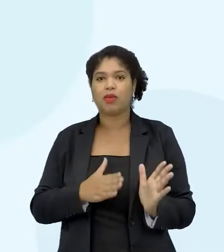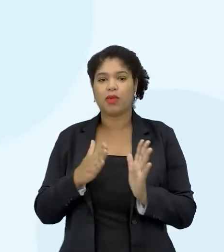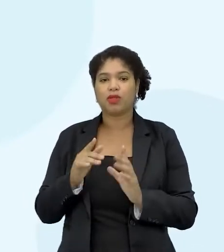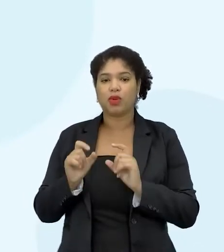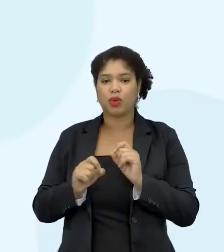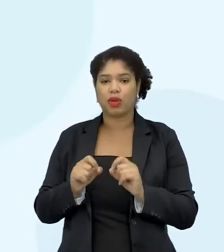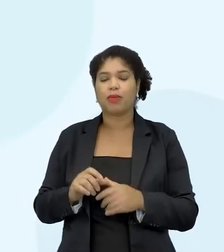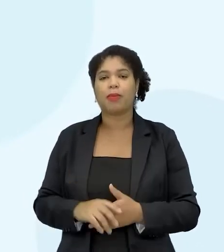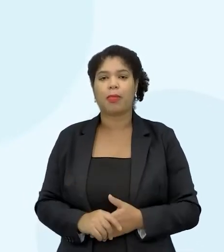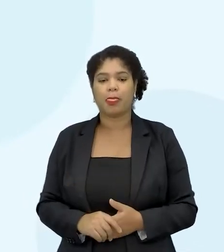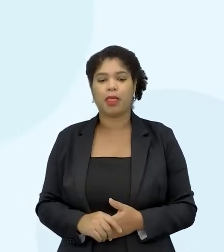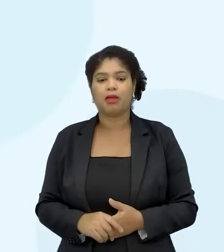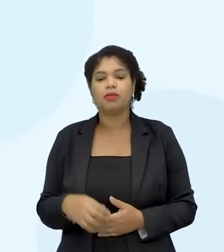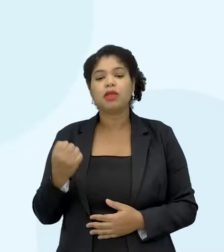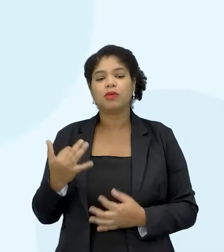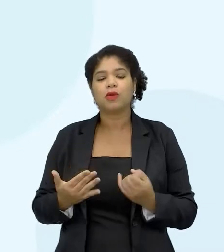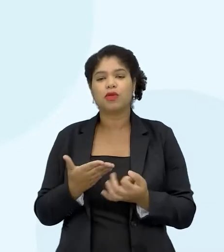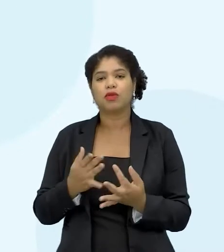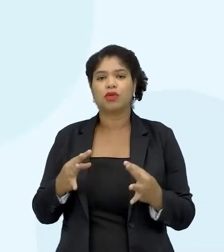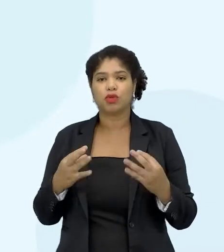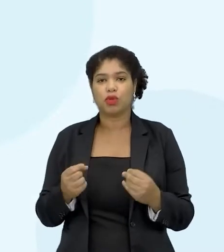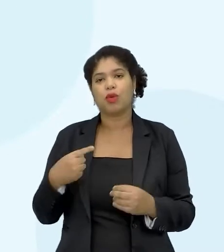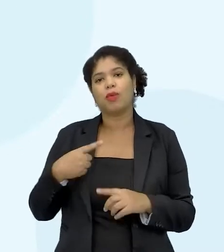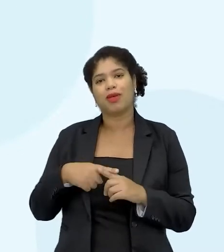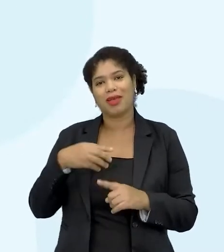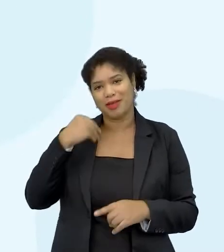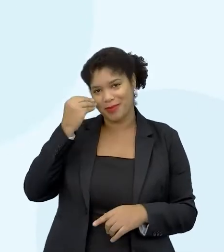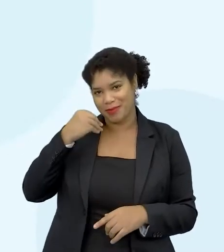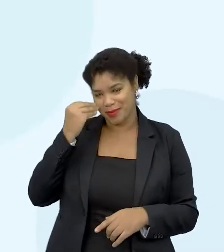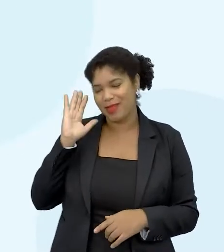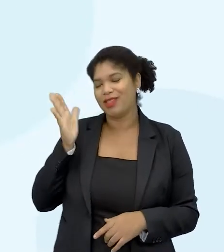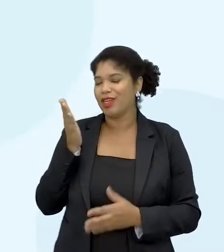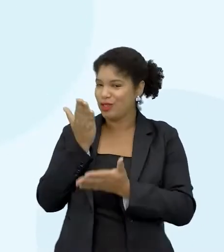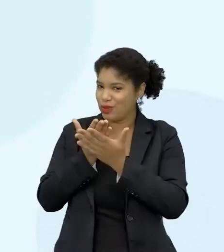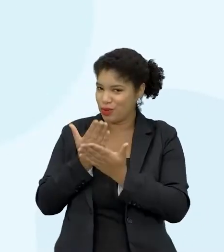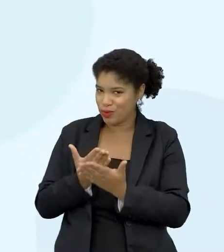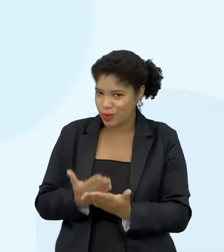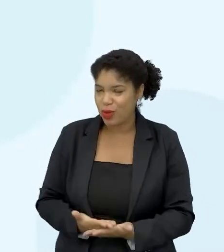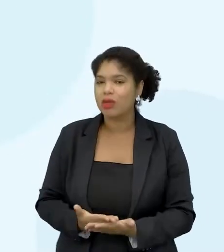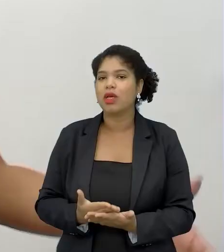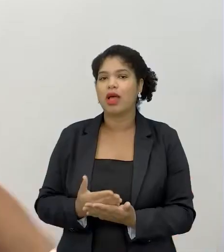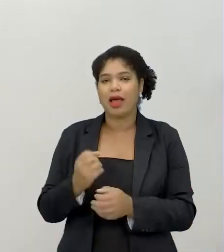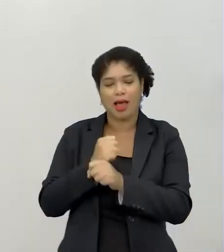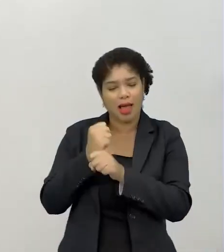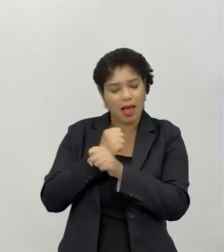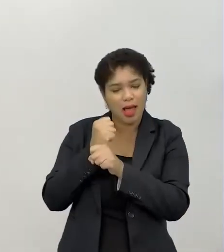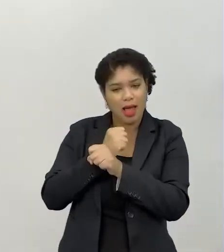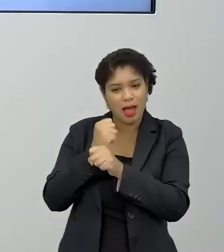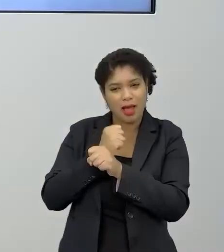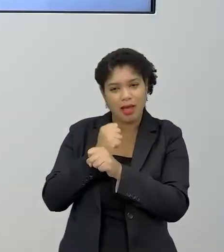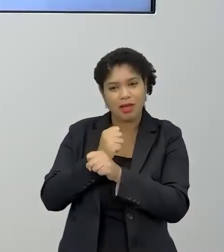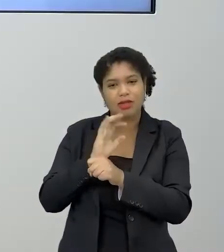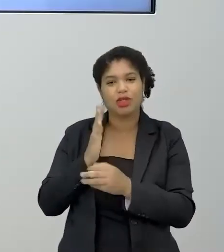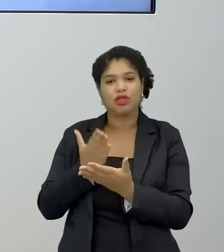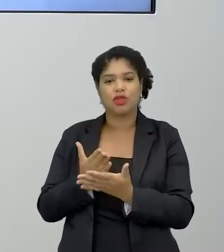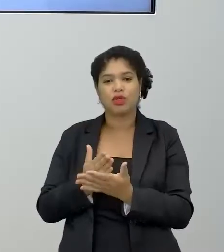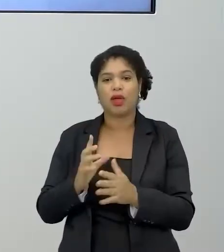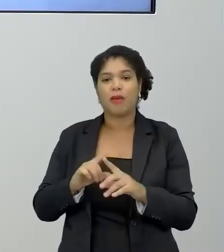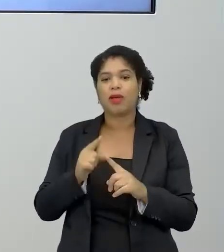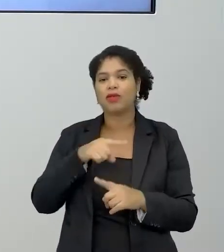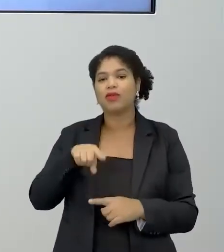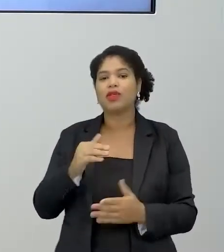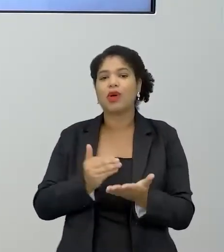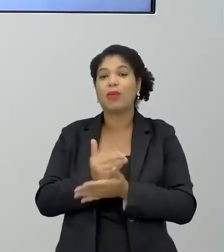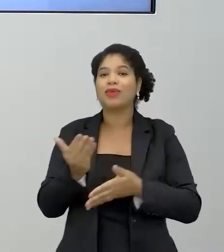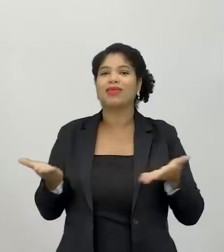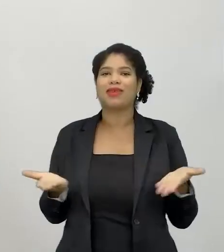é óbvio que eu disse tudo isso para você porque eu sou experiente, né? Já estudei muito. Eu estou há alguns anos aí na frente de você, estudante, mas você está começando